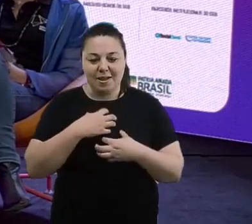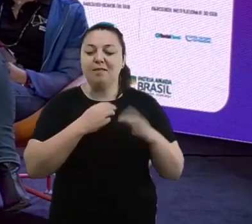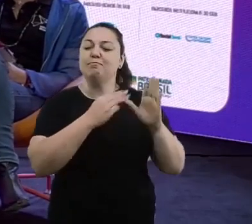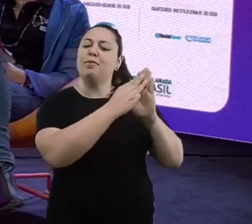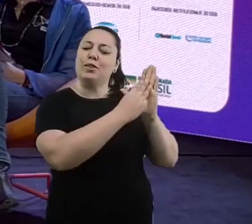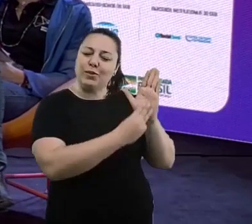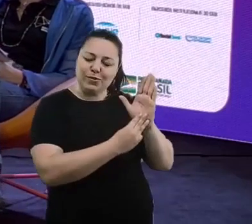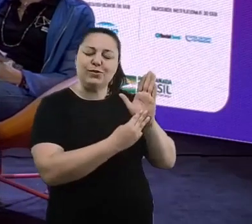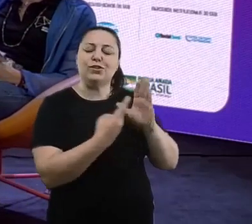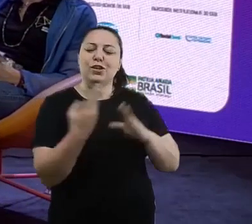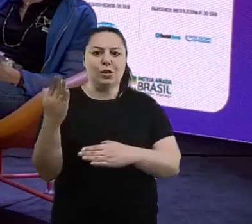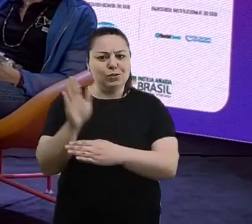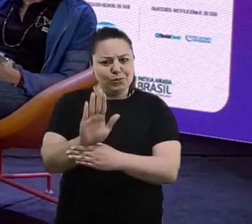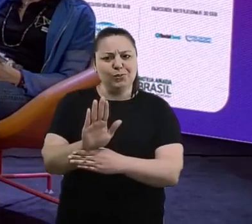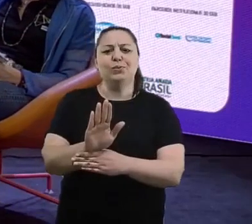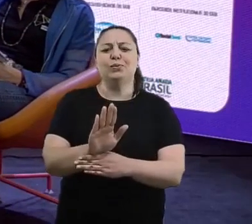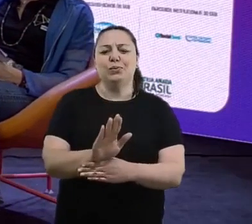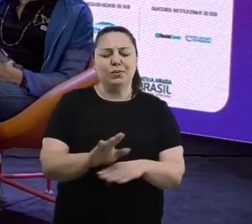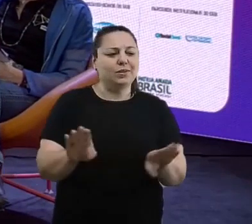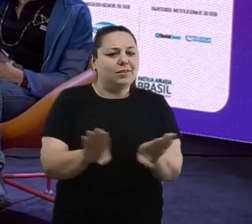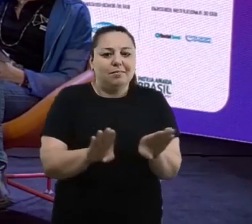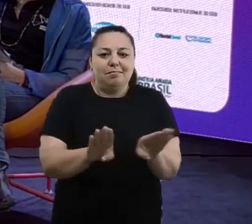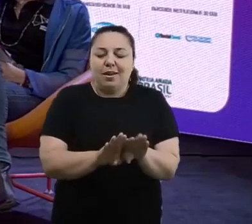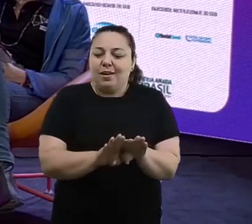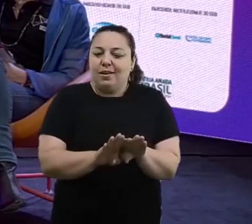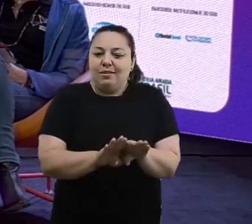nessa jornada, e fico à disposição de vocês.